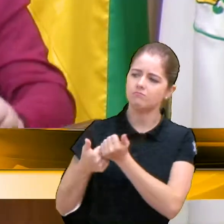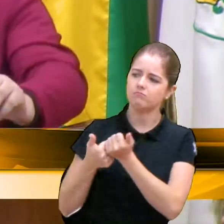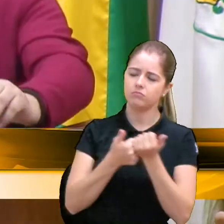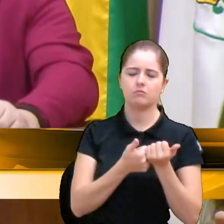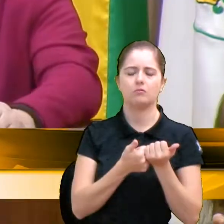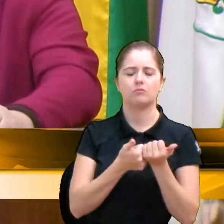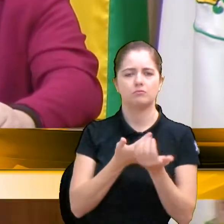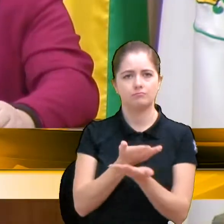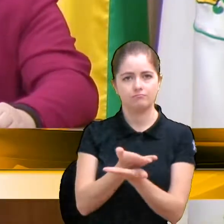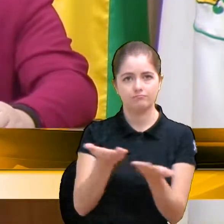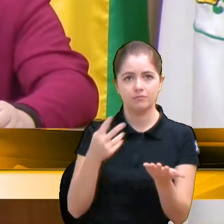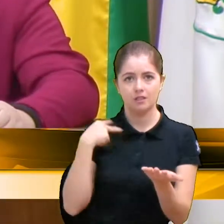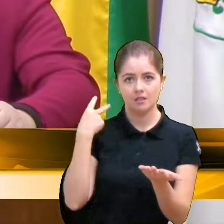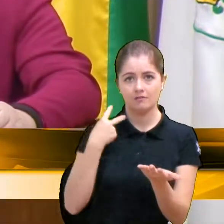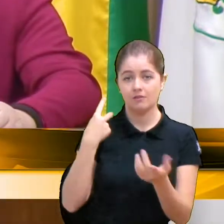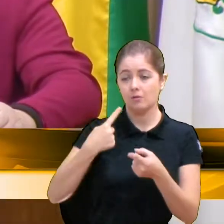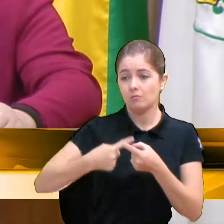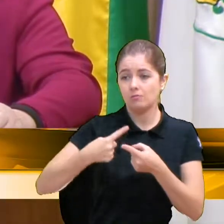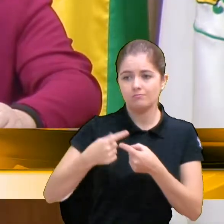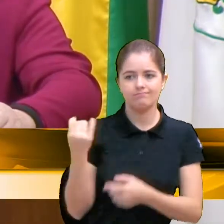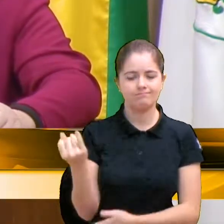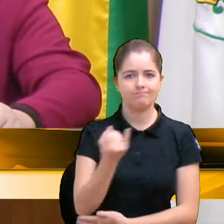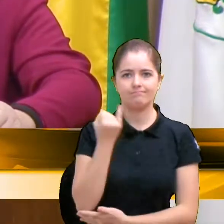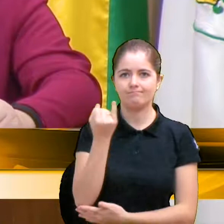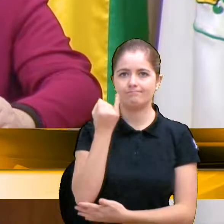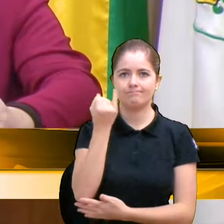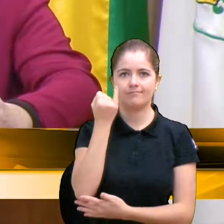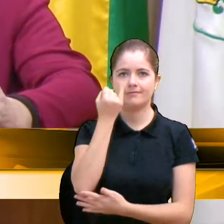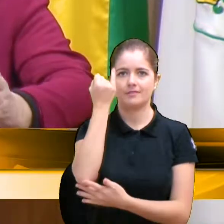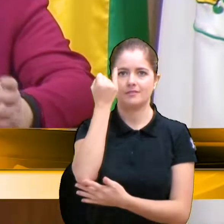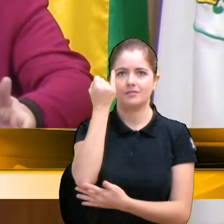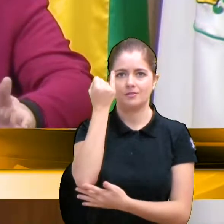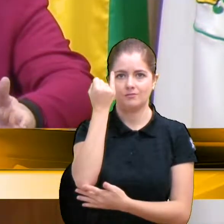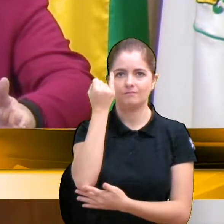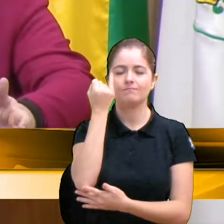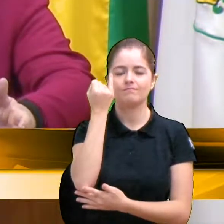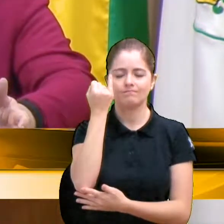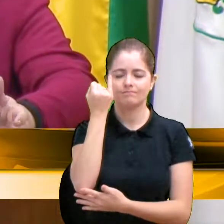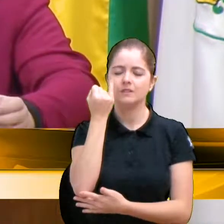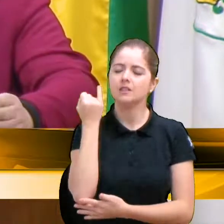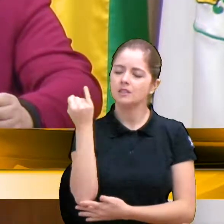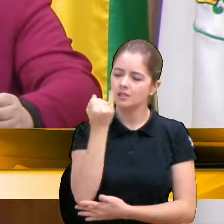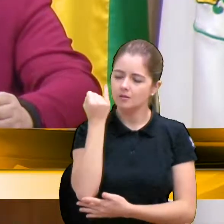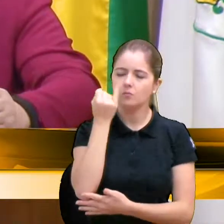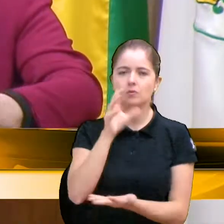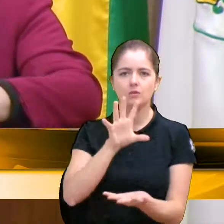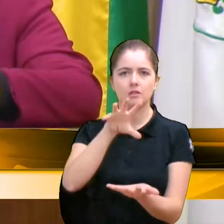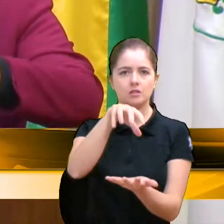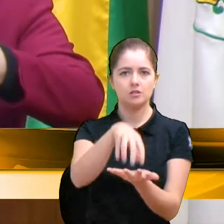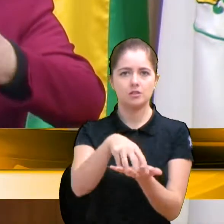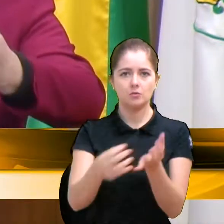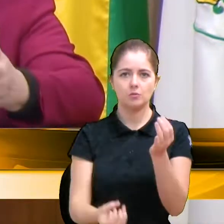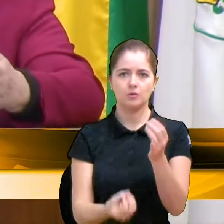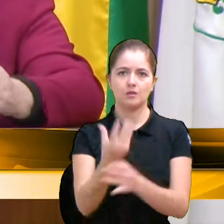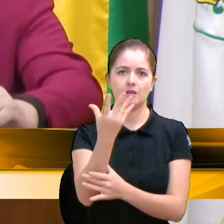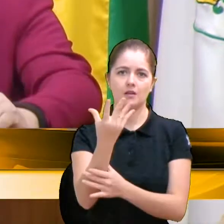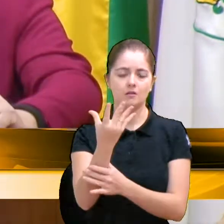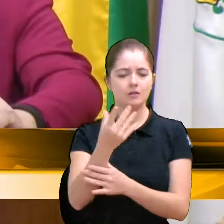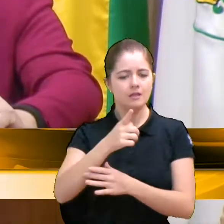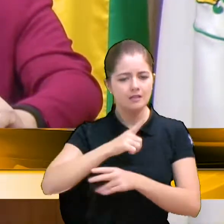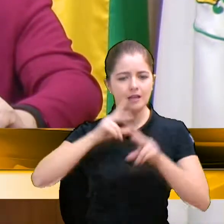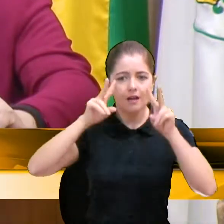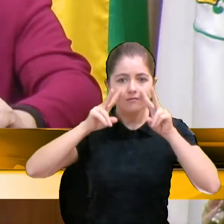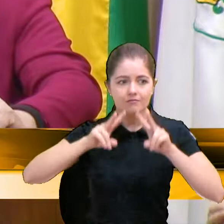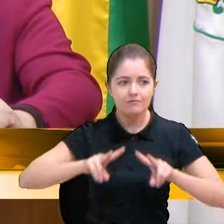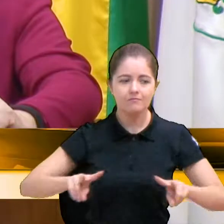é de fundamental importância que esta procuradoria seja criada, que ela dê essa visibilidade, enfim,